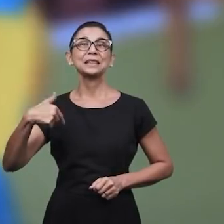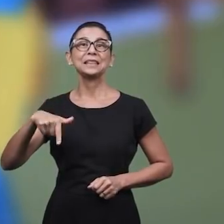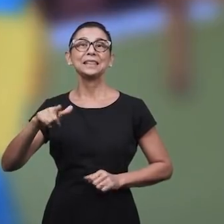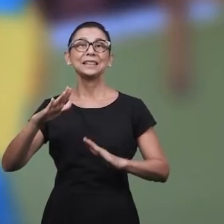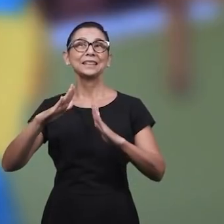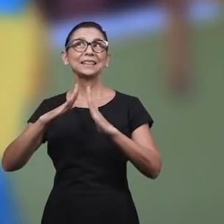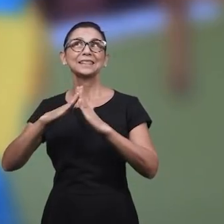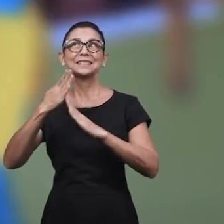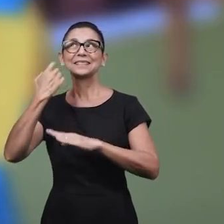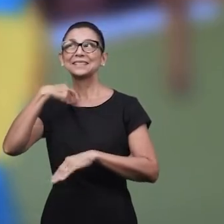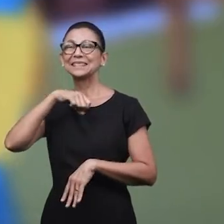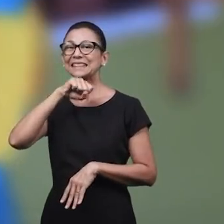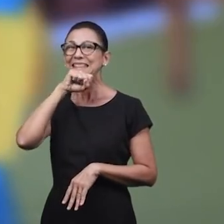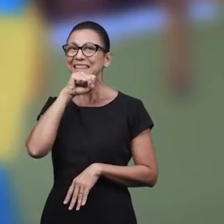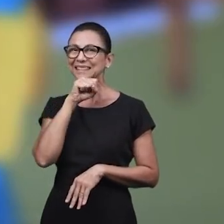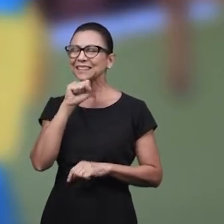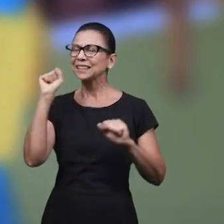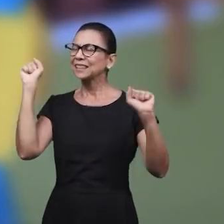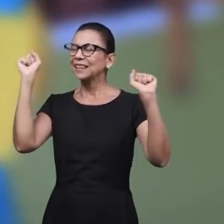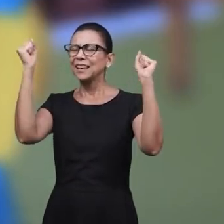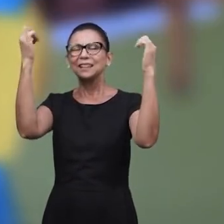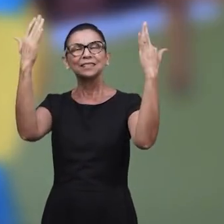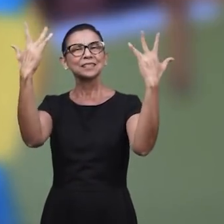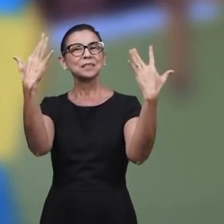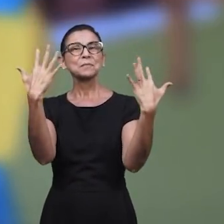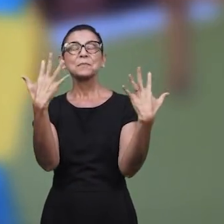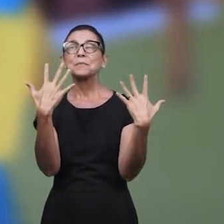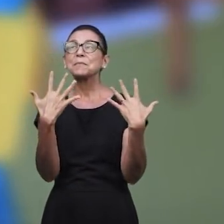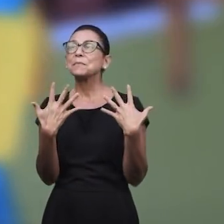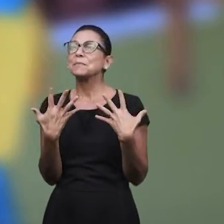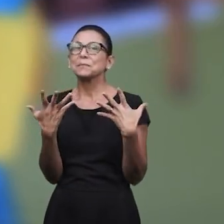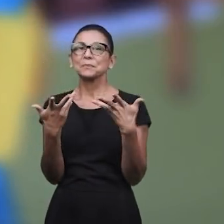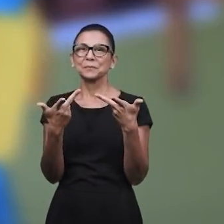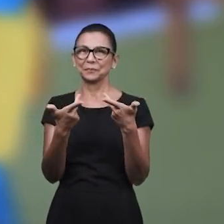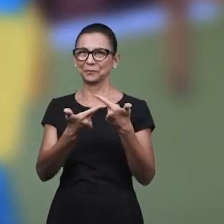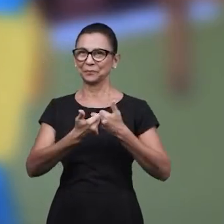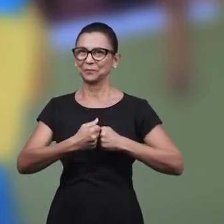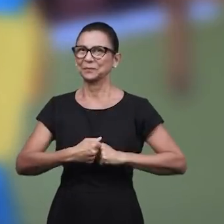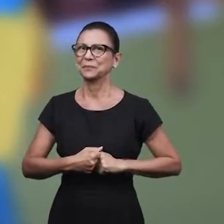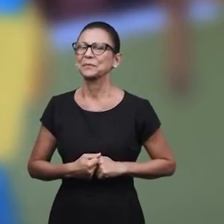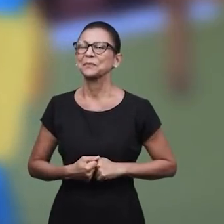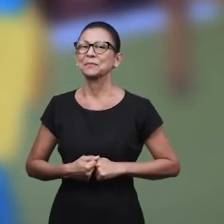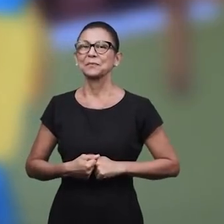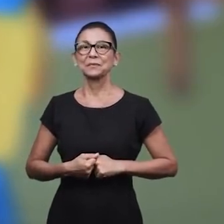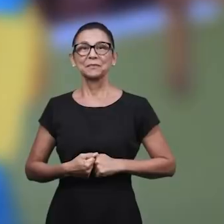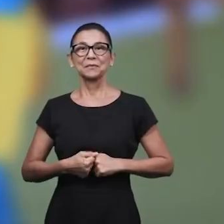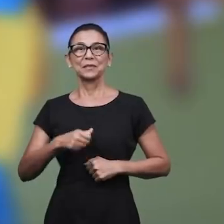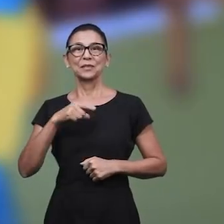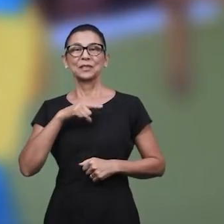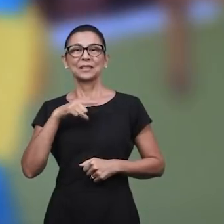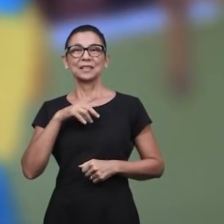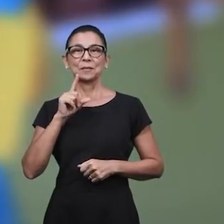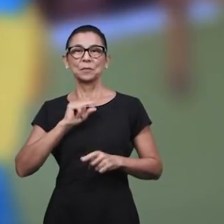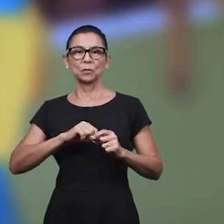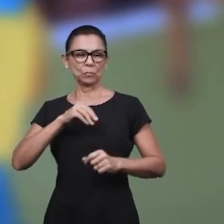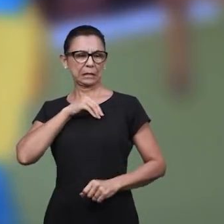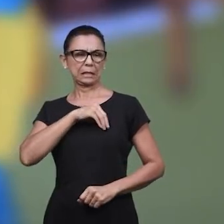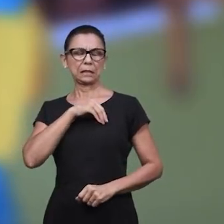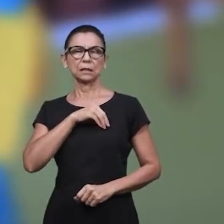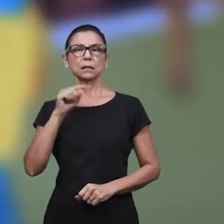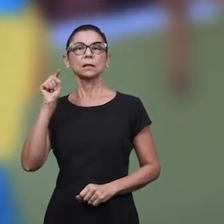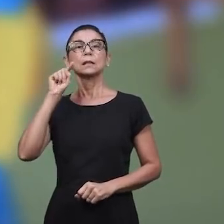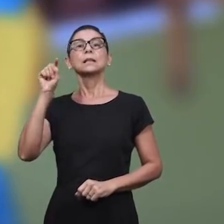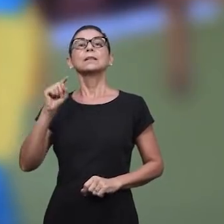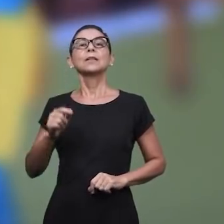Pai. Grandes bênçãos nós recebemos e ainda temos o nosso salário. Quem sabe qual é